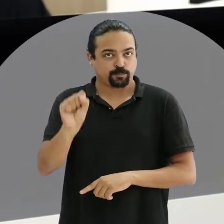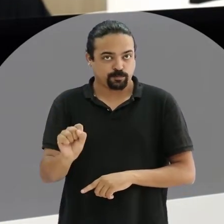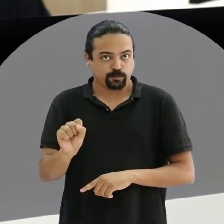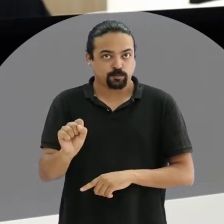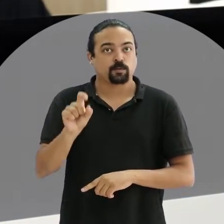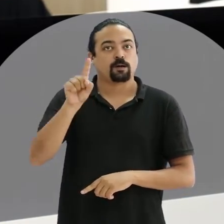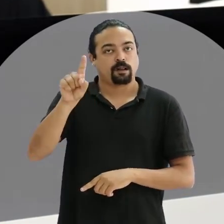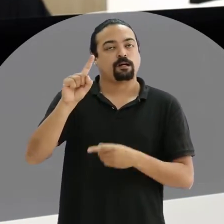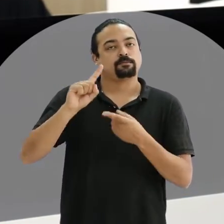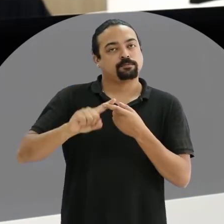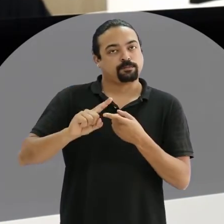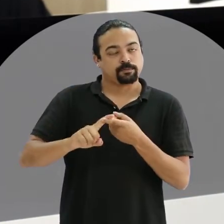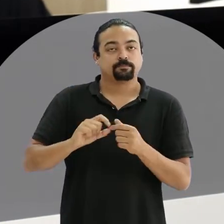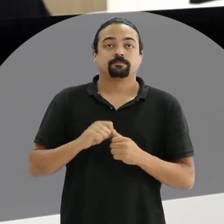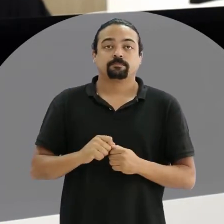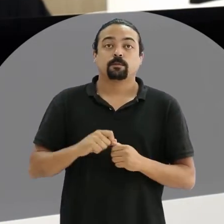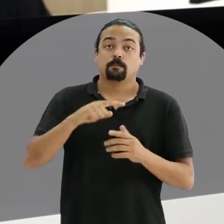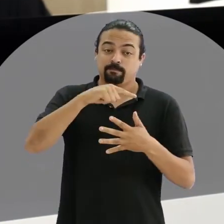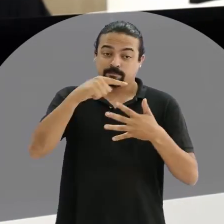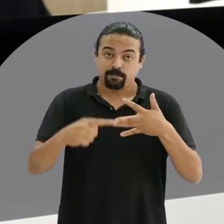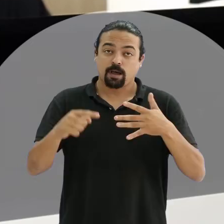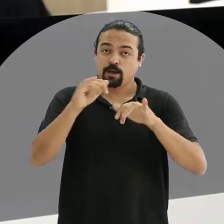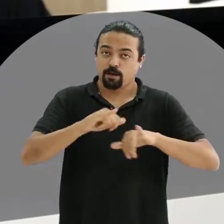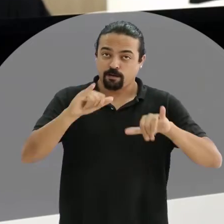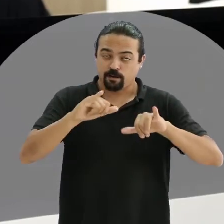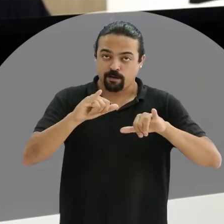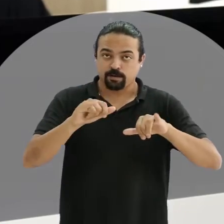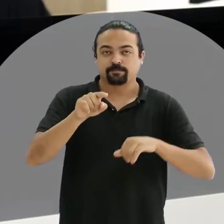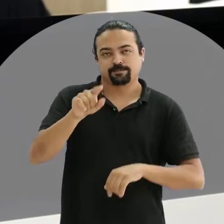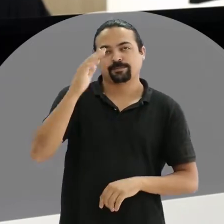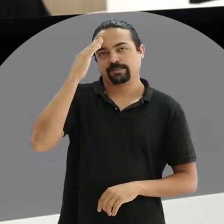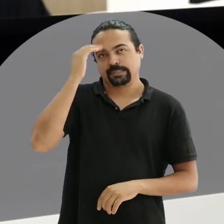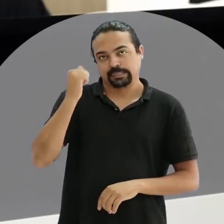Sul. Estas e outras informações você já